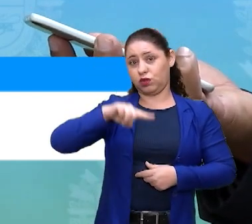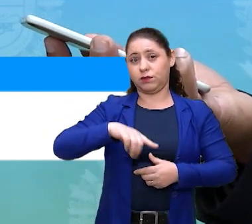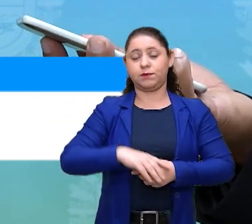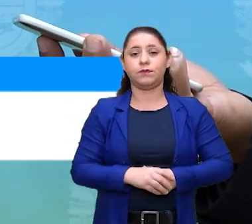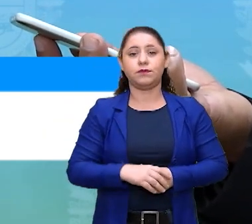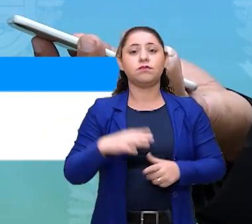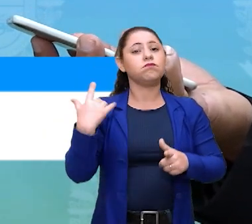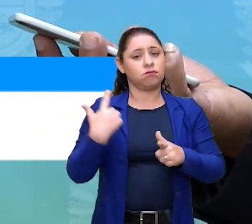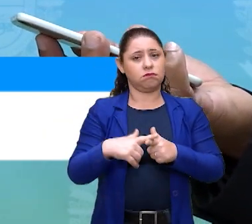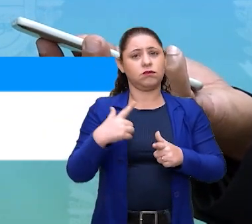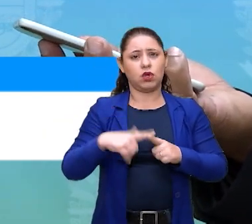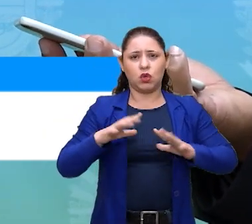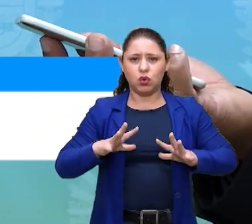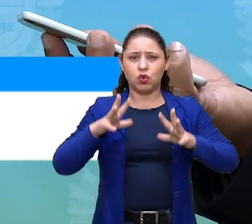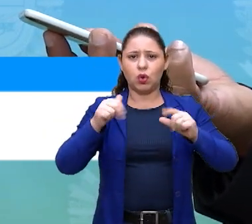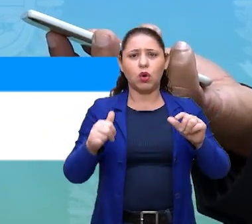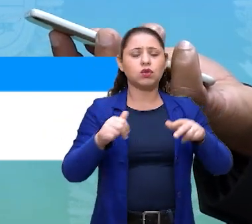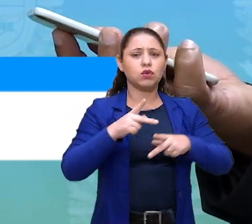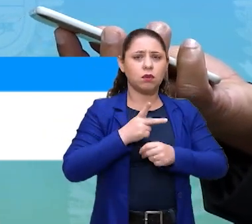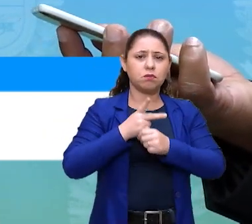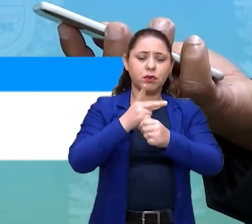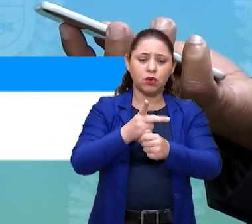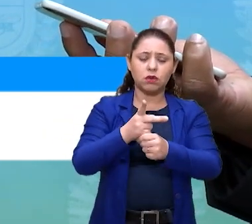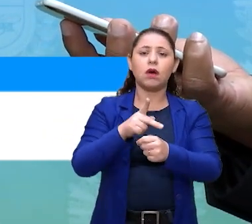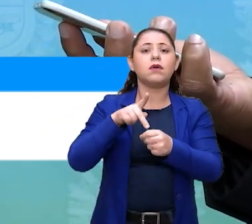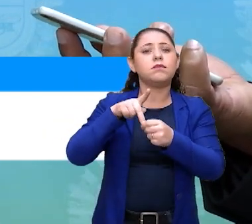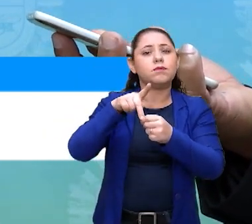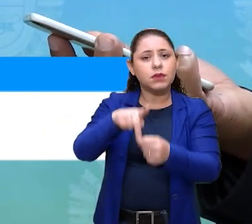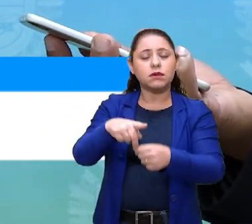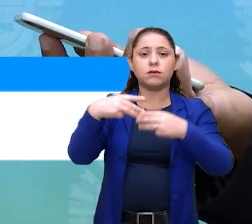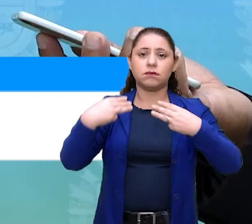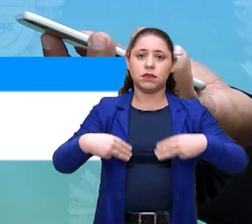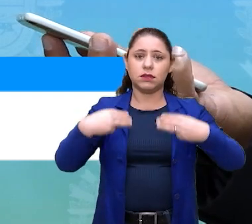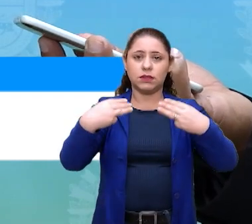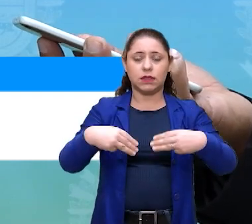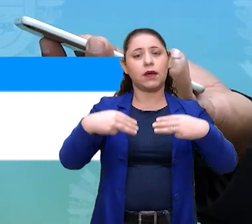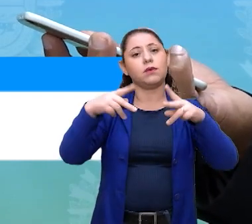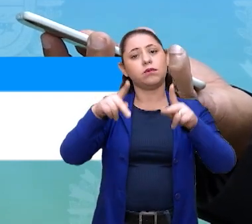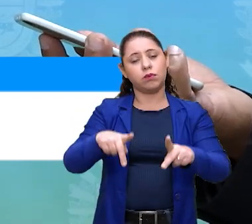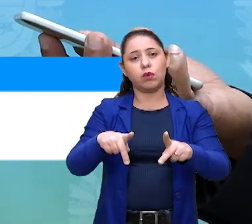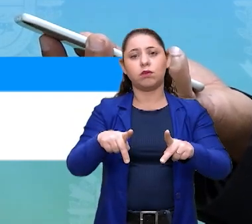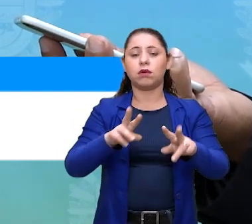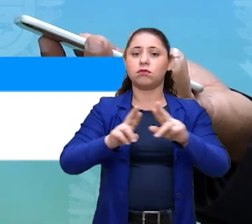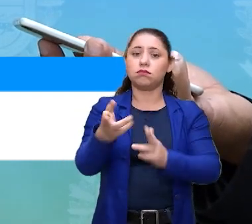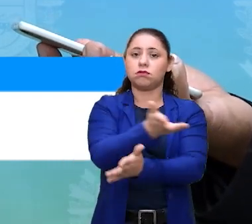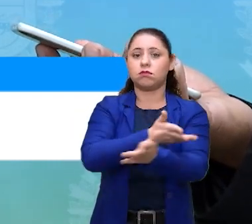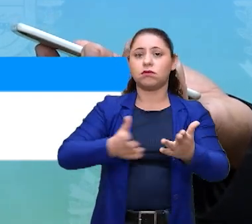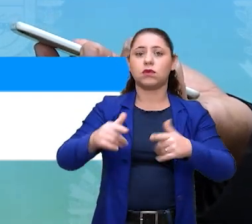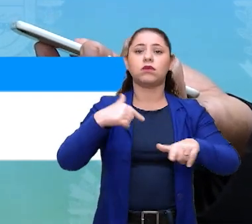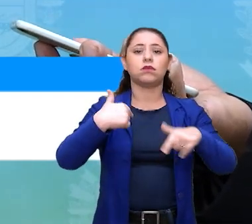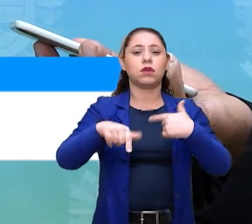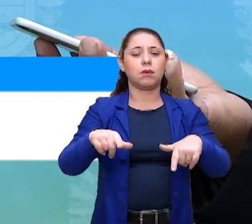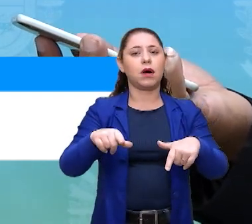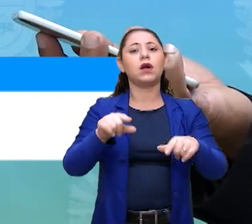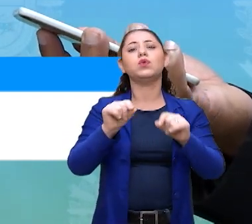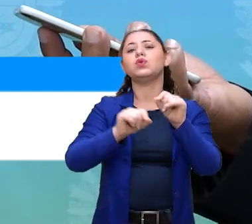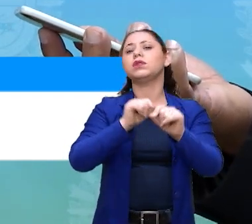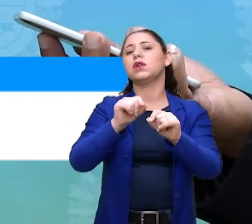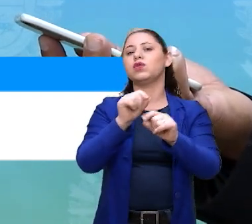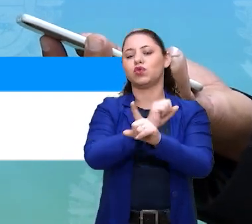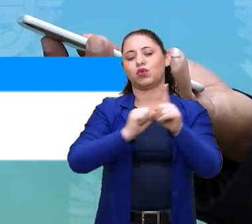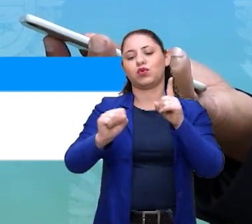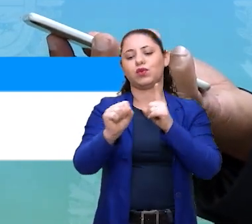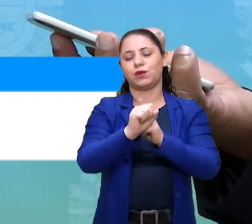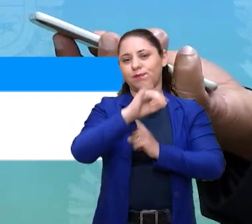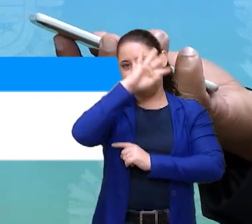homenageado nesse dia, porque todos os promotores, os procuradores do Ministério Público, a gente desenvolve um trabalho